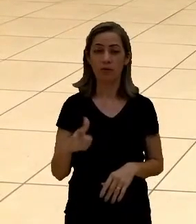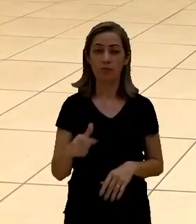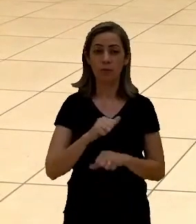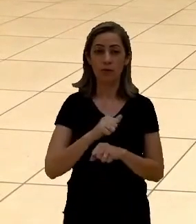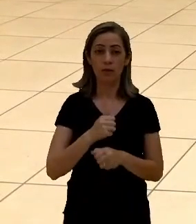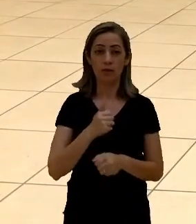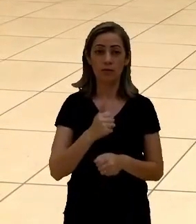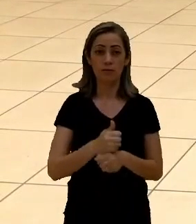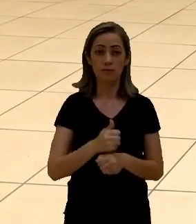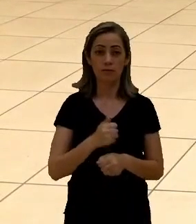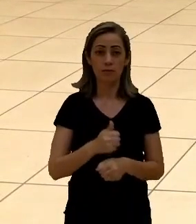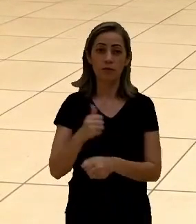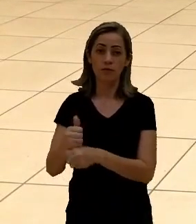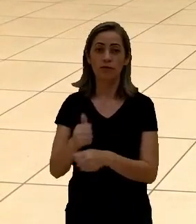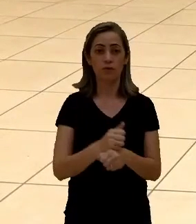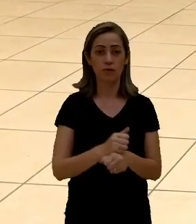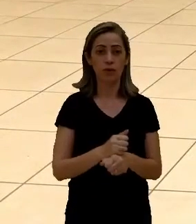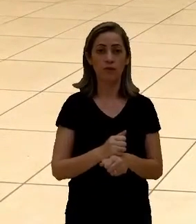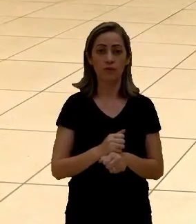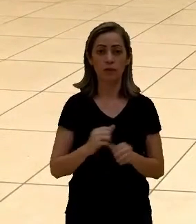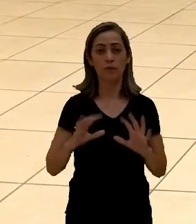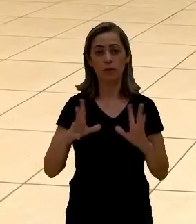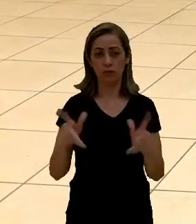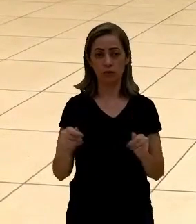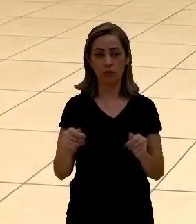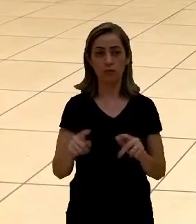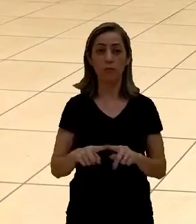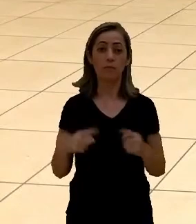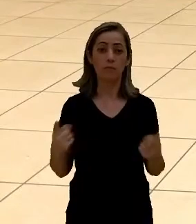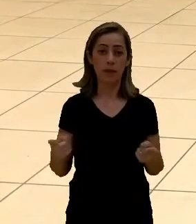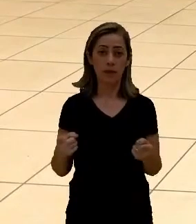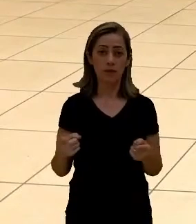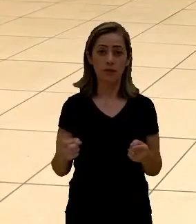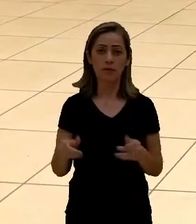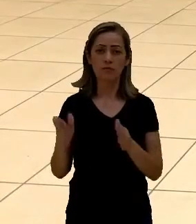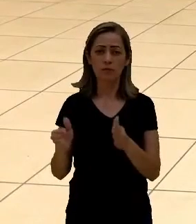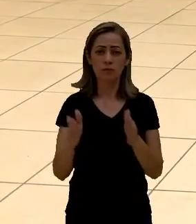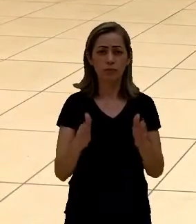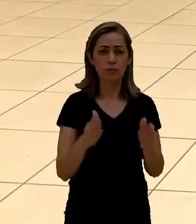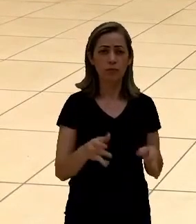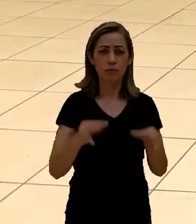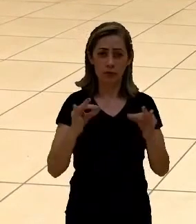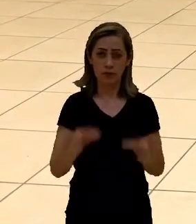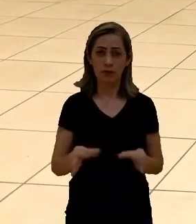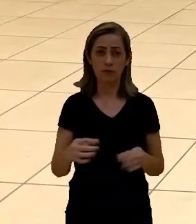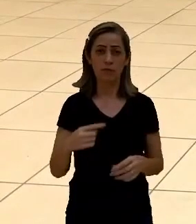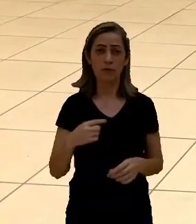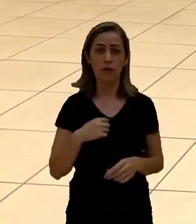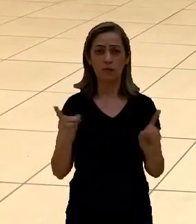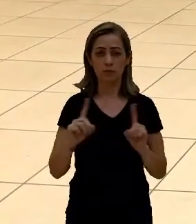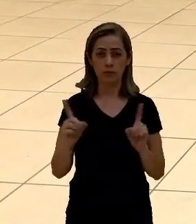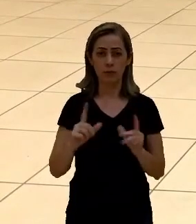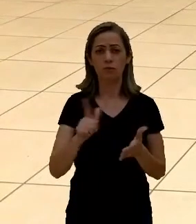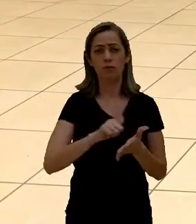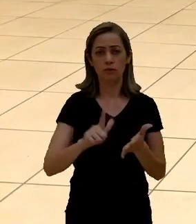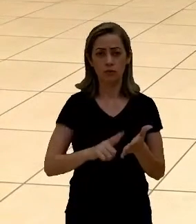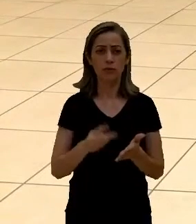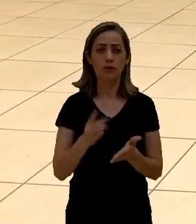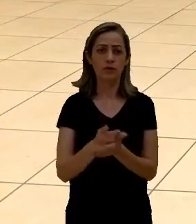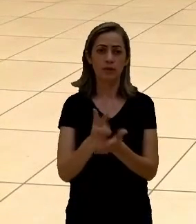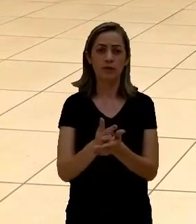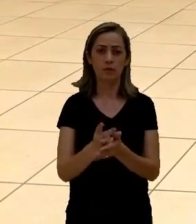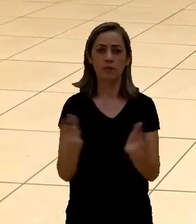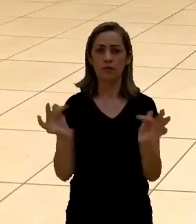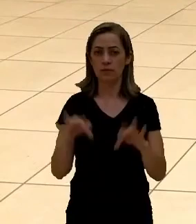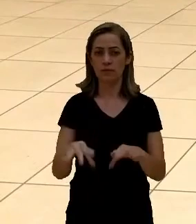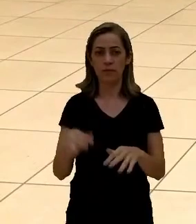todos mas não é um processo rígido então eu não vou estar sempre na liturgia amanhã talvez um outro